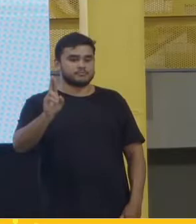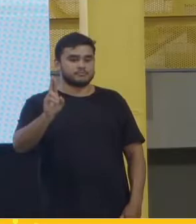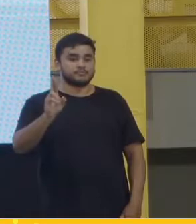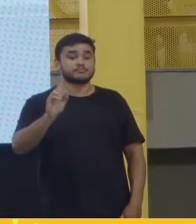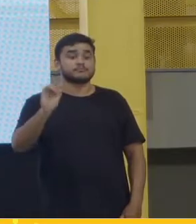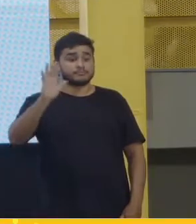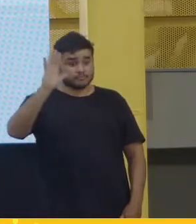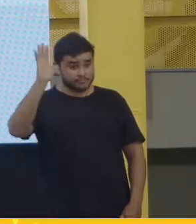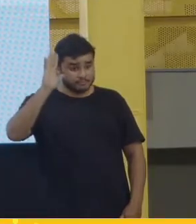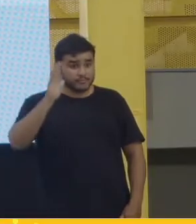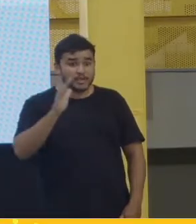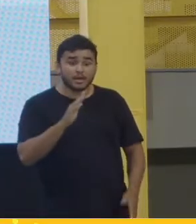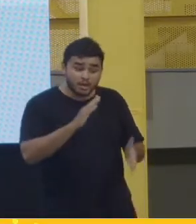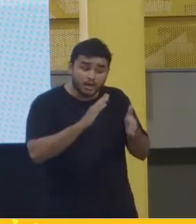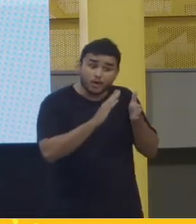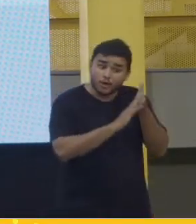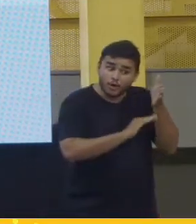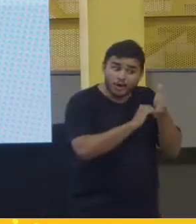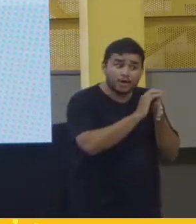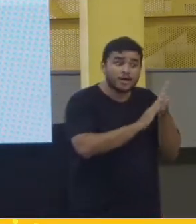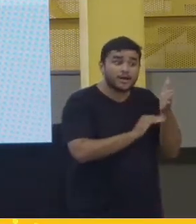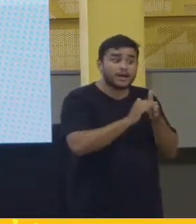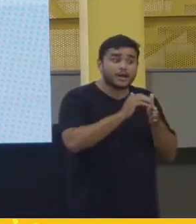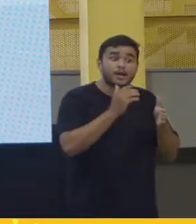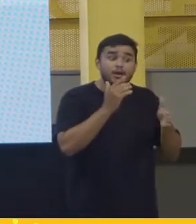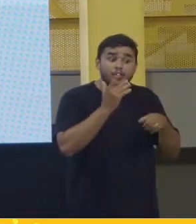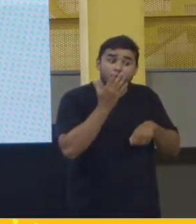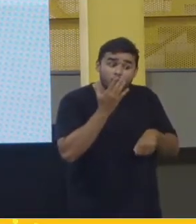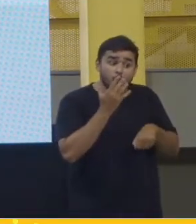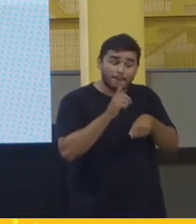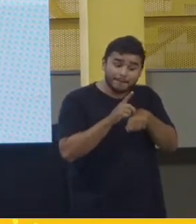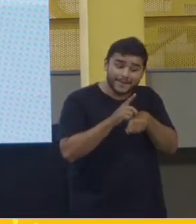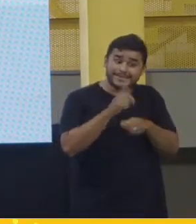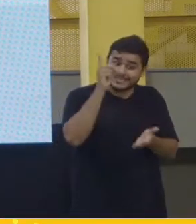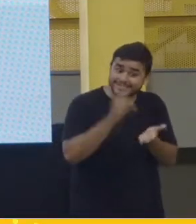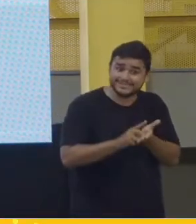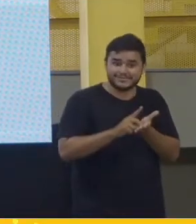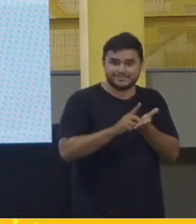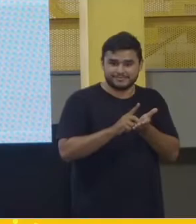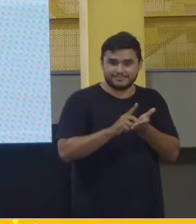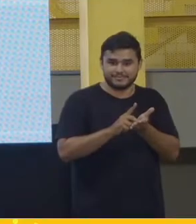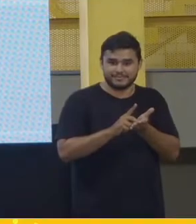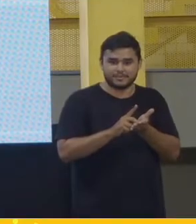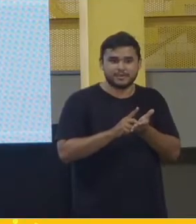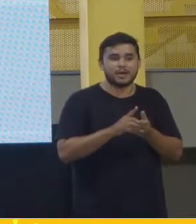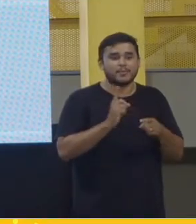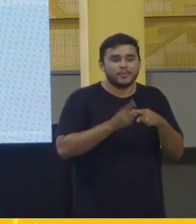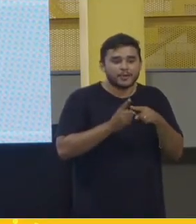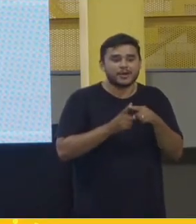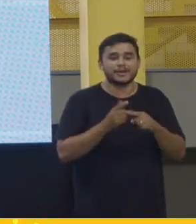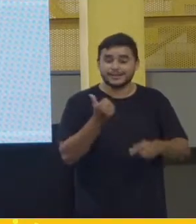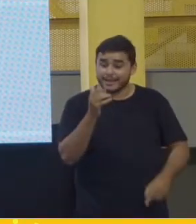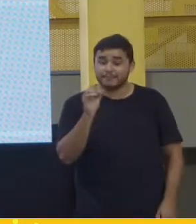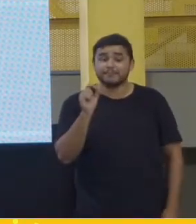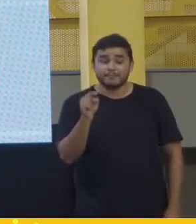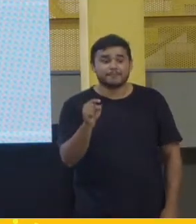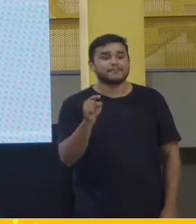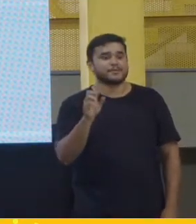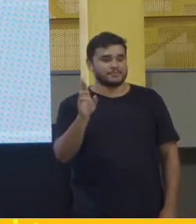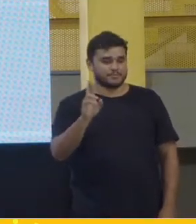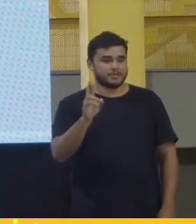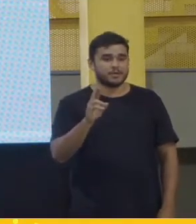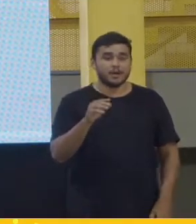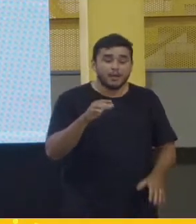se o seu quarto fosse todo preto, um preto perfeito, você teria um quarto escuro, porque não haveria aquela luz que se reflete